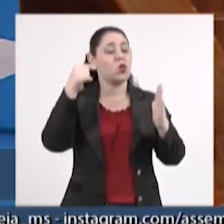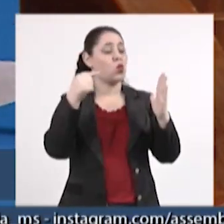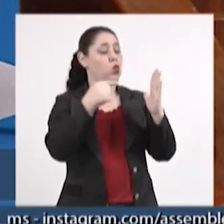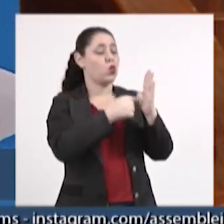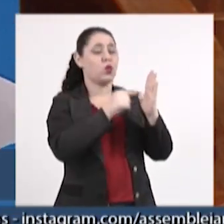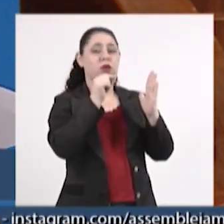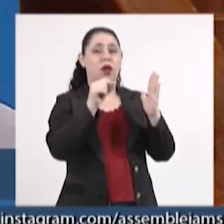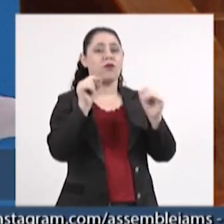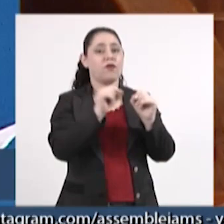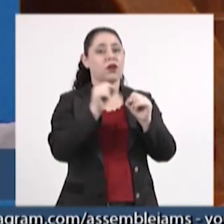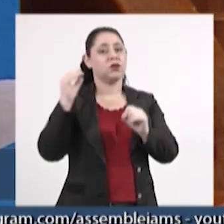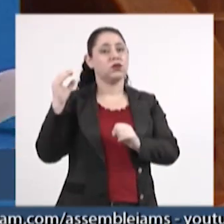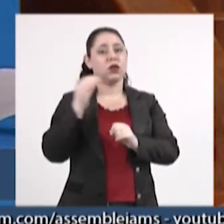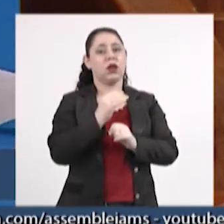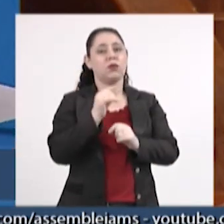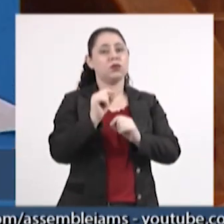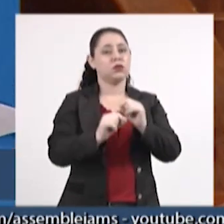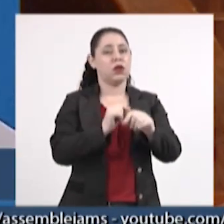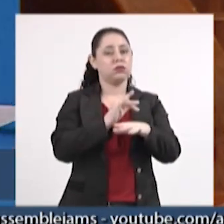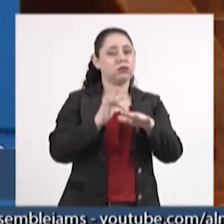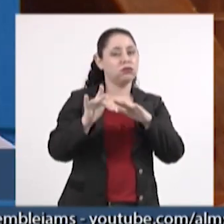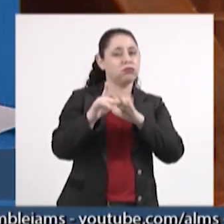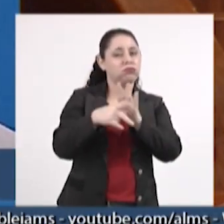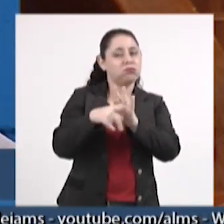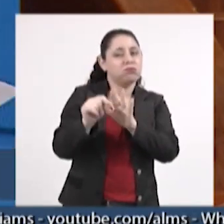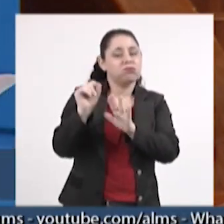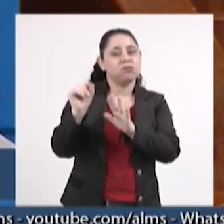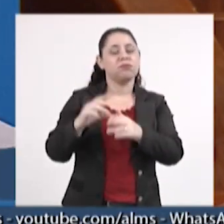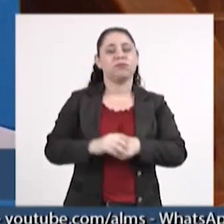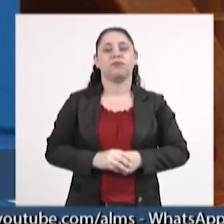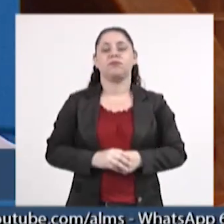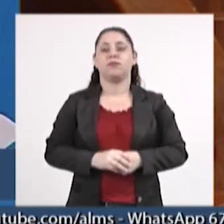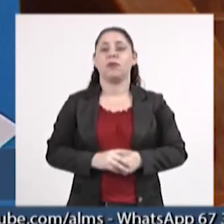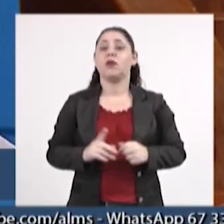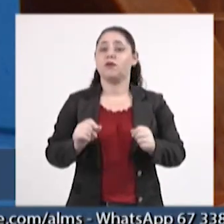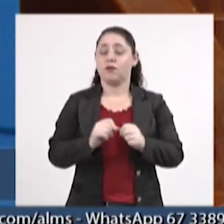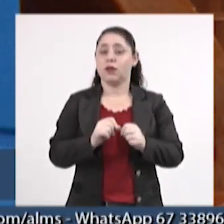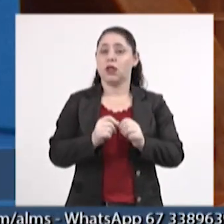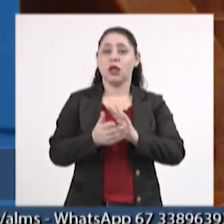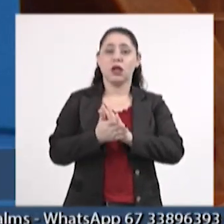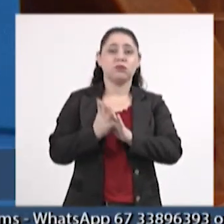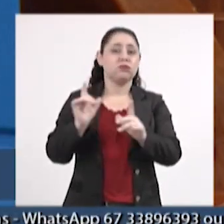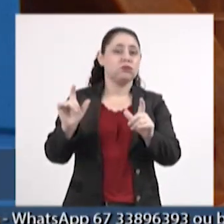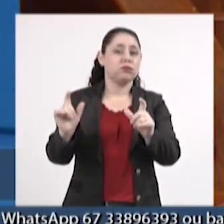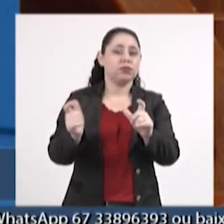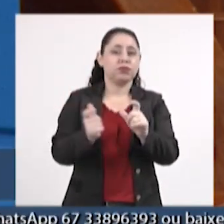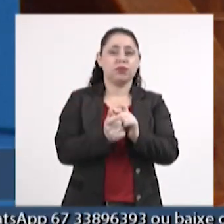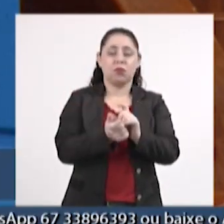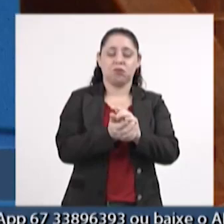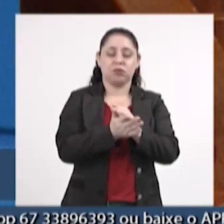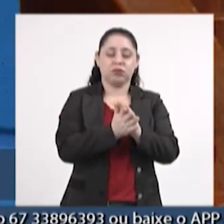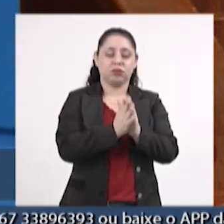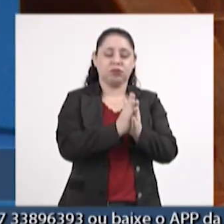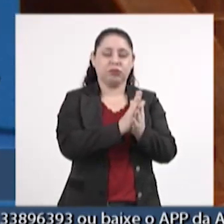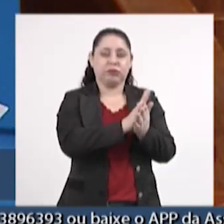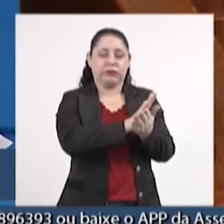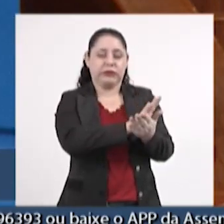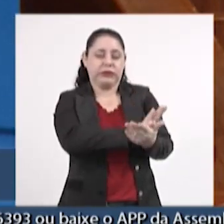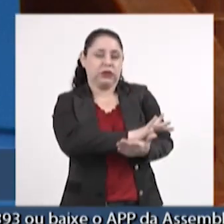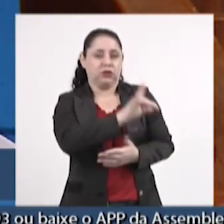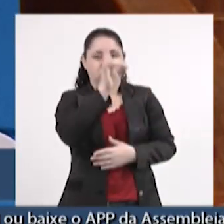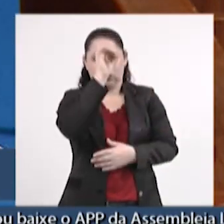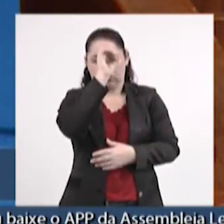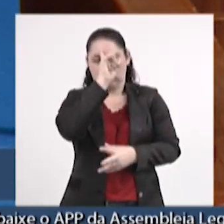que as cometem por canais apropriados, desnaturalizando a misoginia no cotidiano